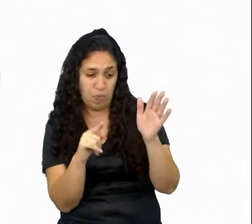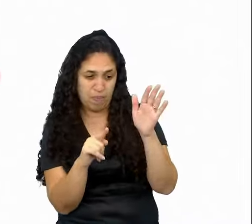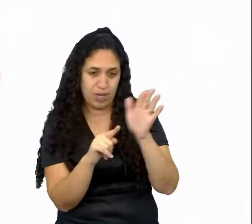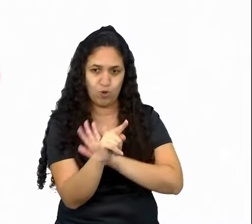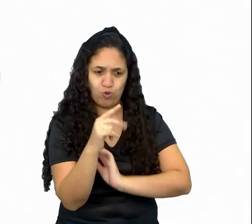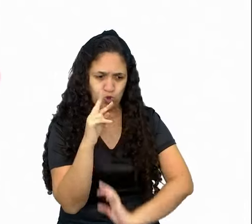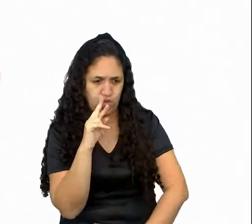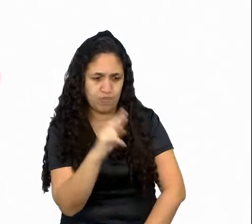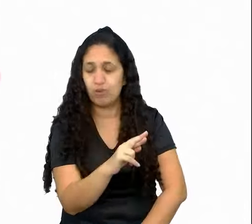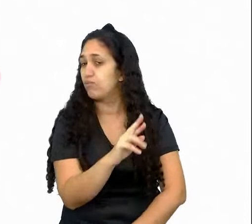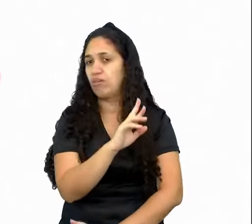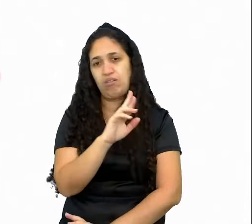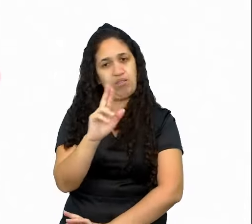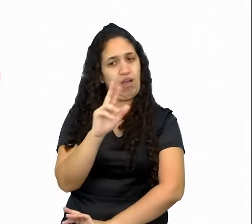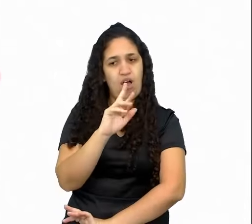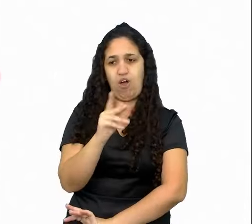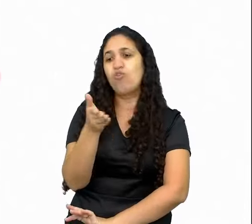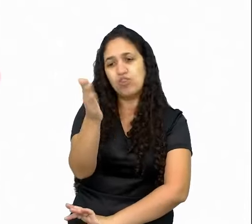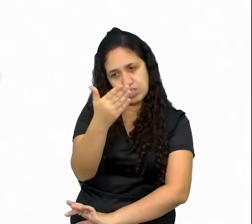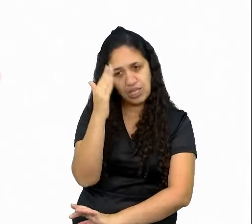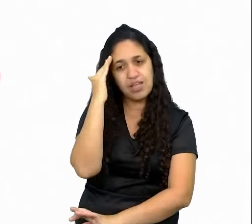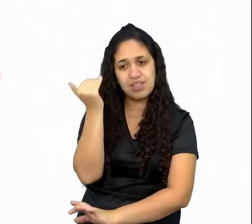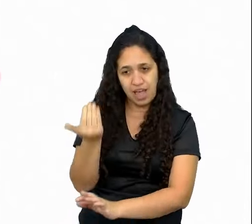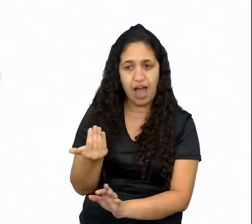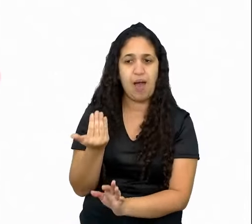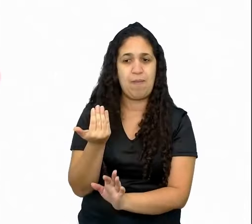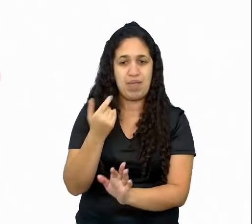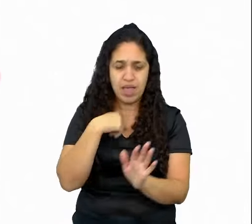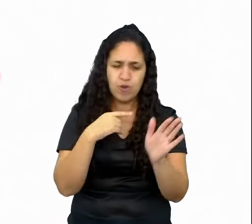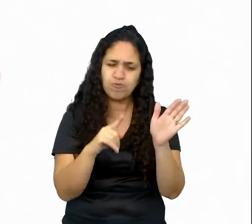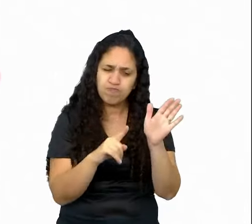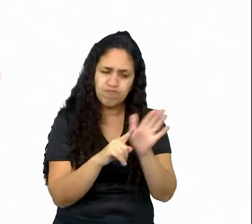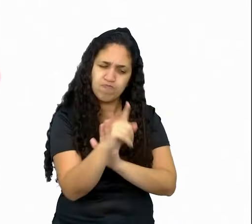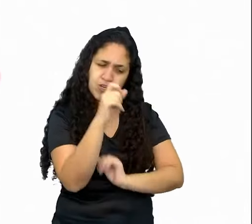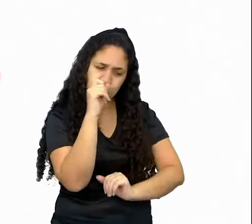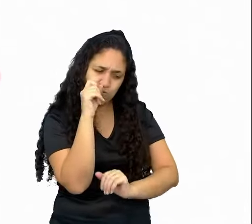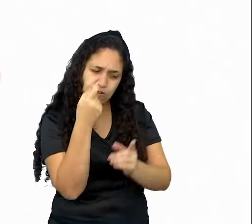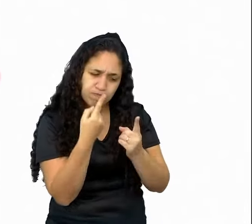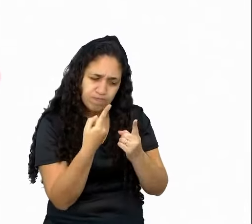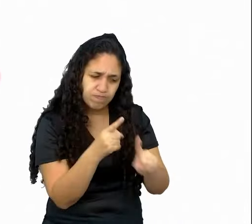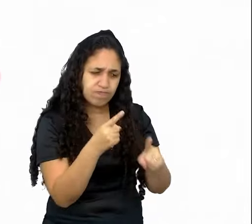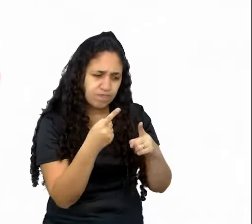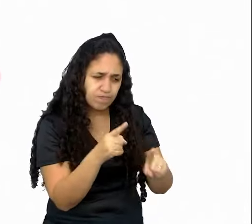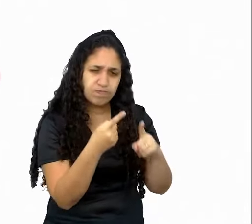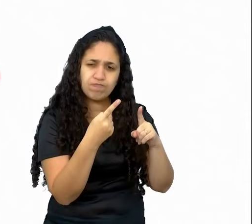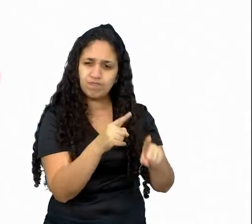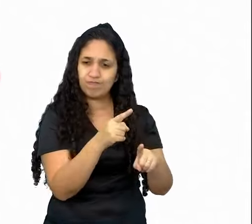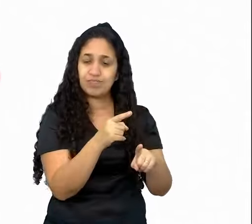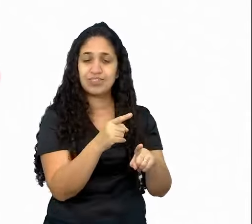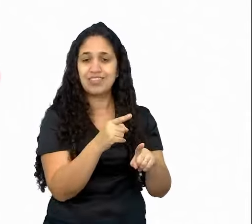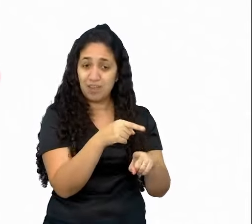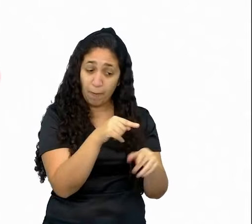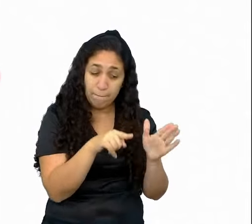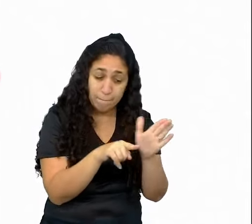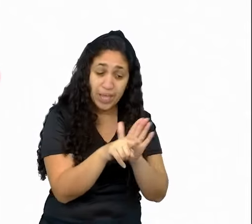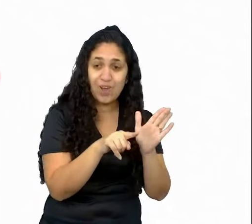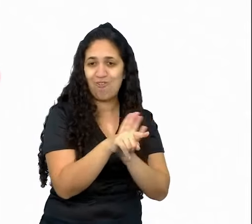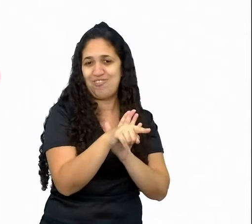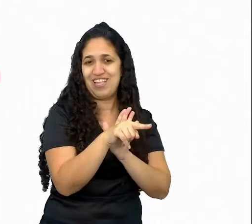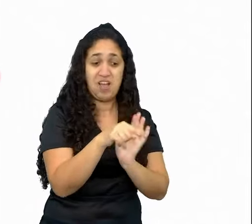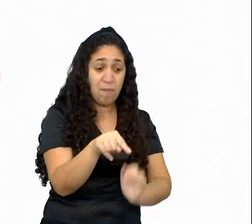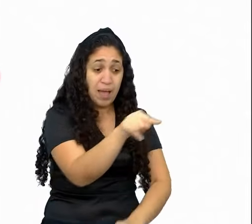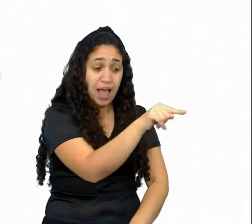resposta. Isso todos vocês sabem, né? Eu preciso instigar de que forma? Fazendo perguntas para que o